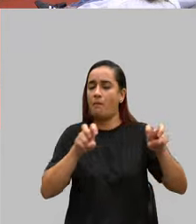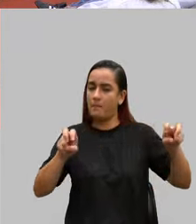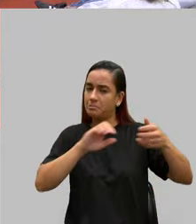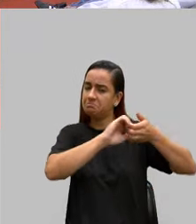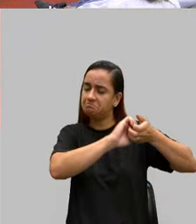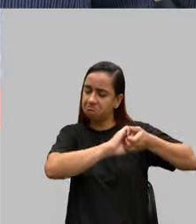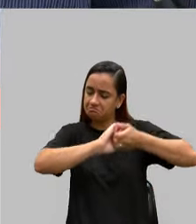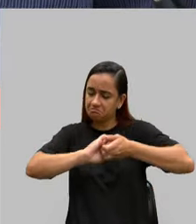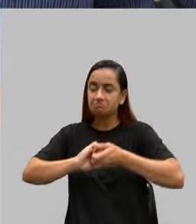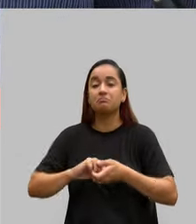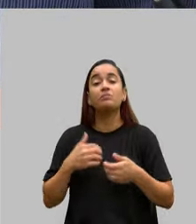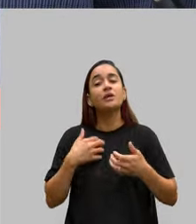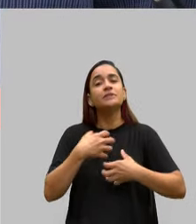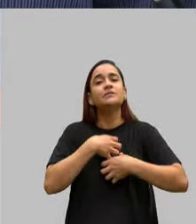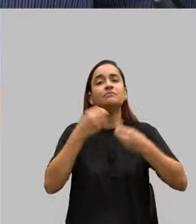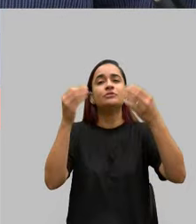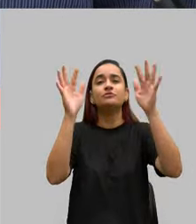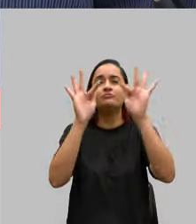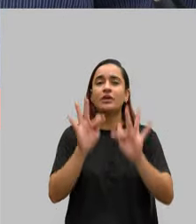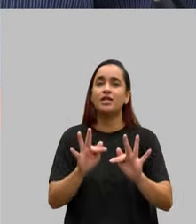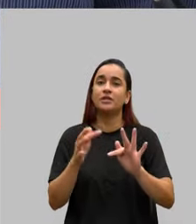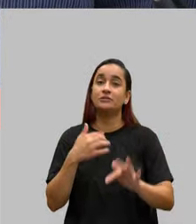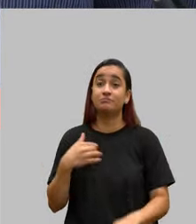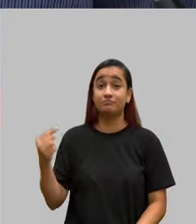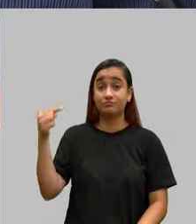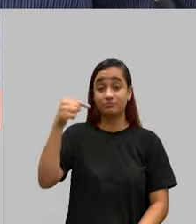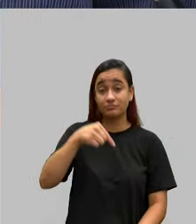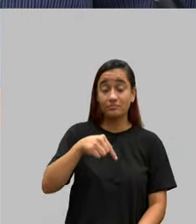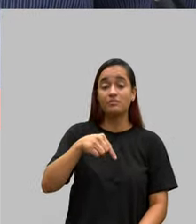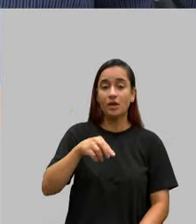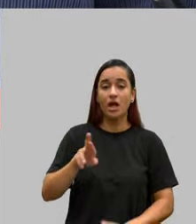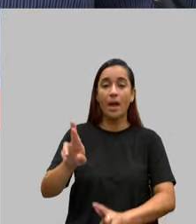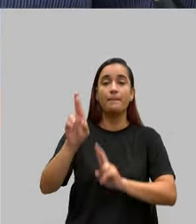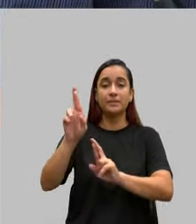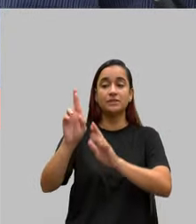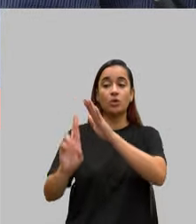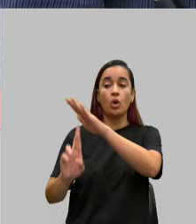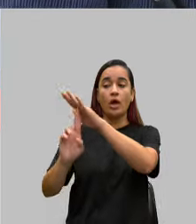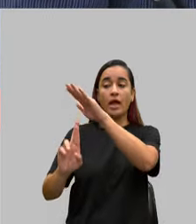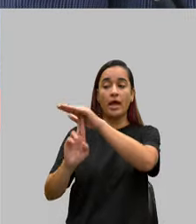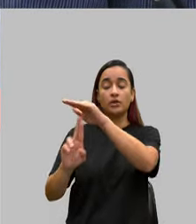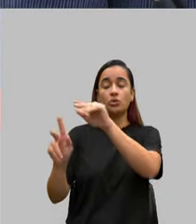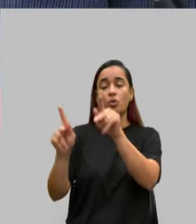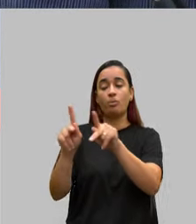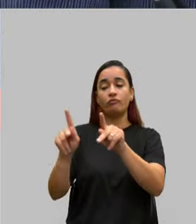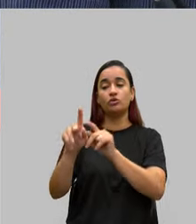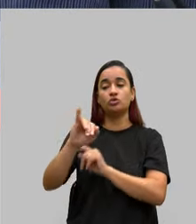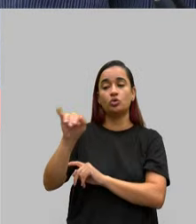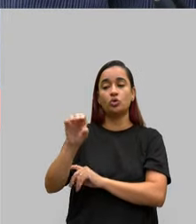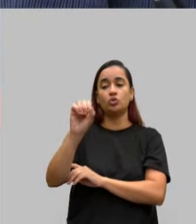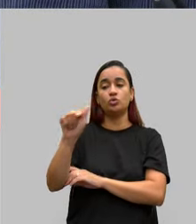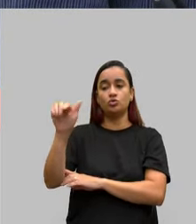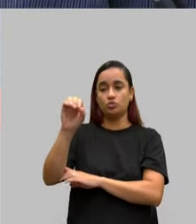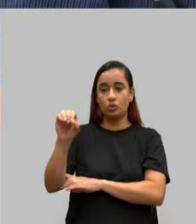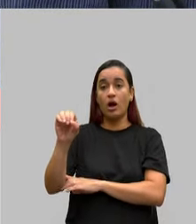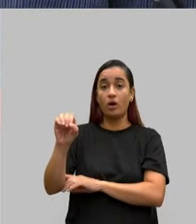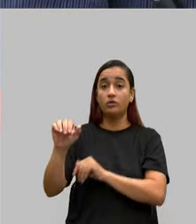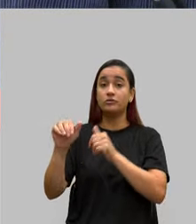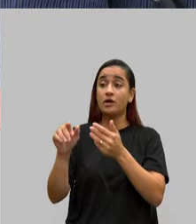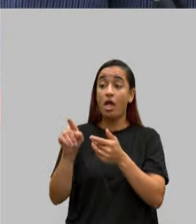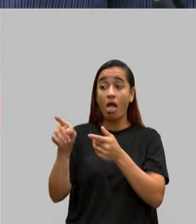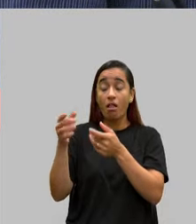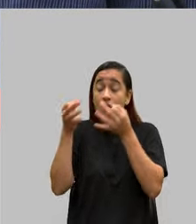grande satisfação estar aqui representando o nosso reitor Professor João Crisóstomo que tem dado muita